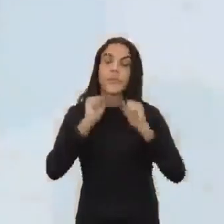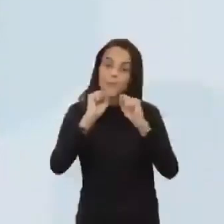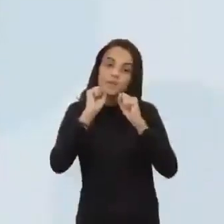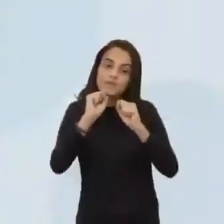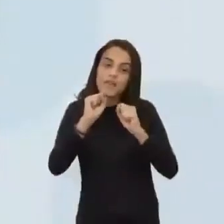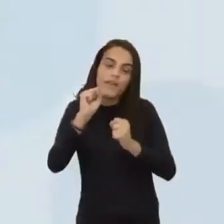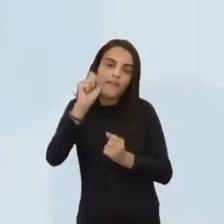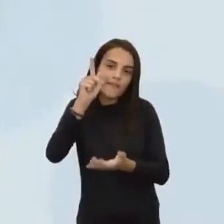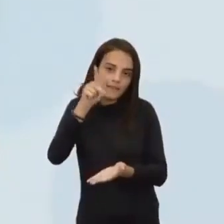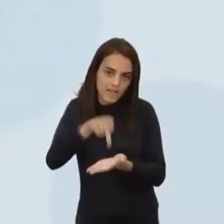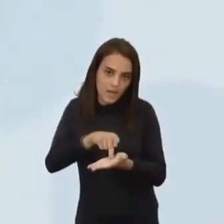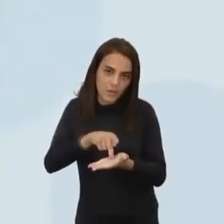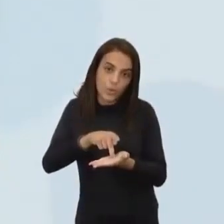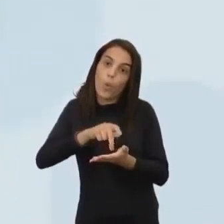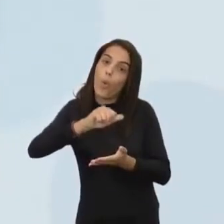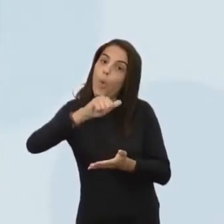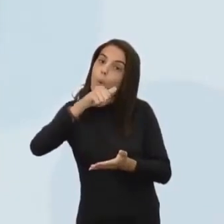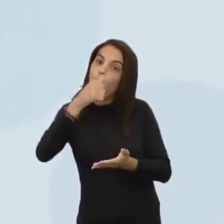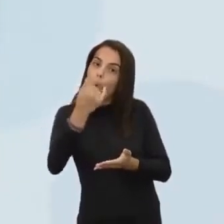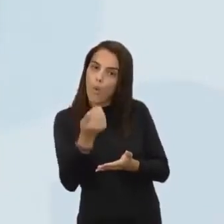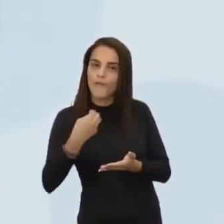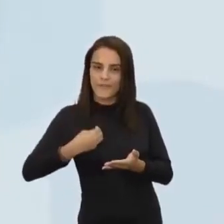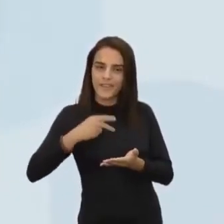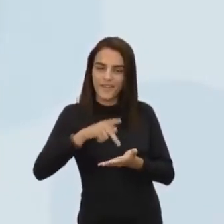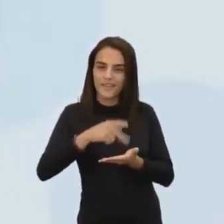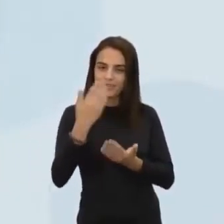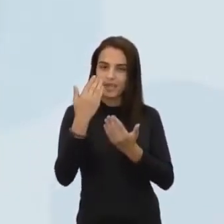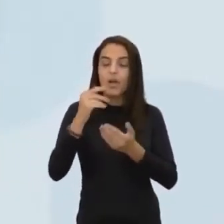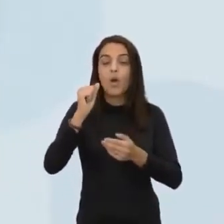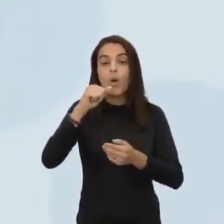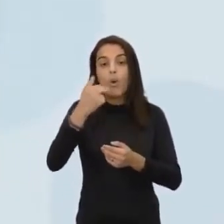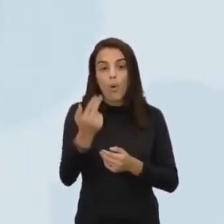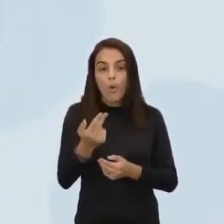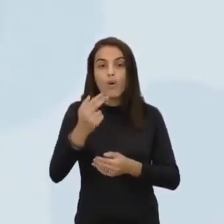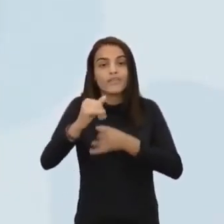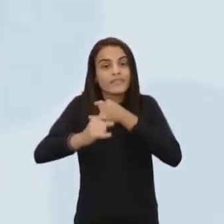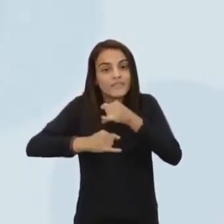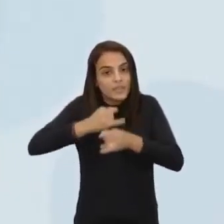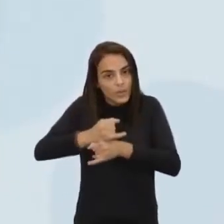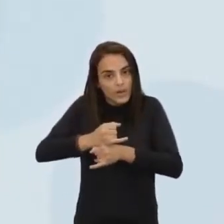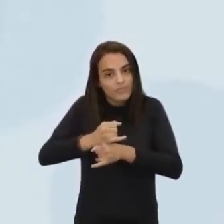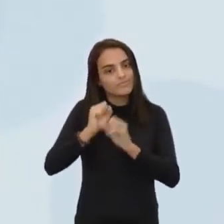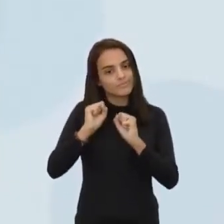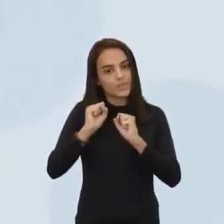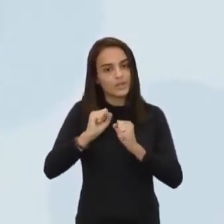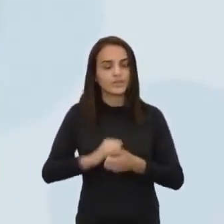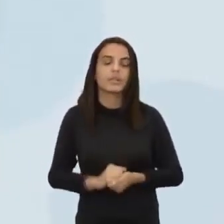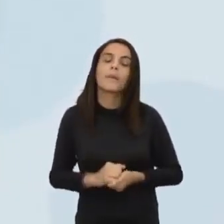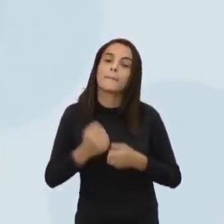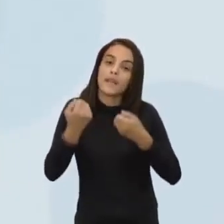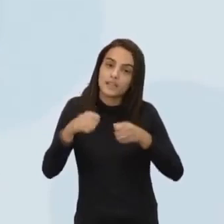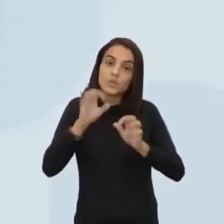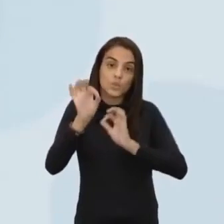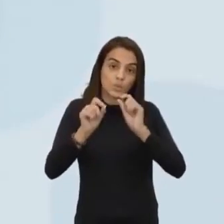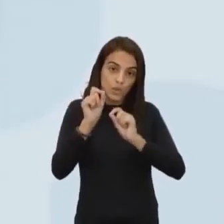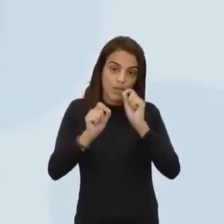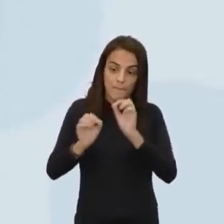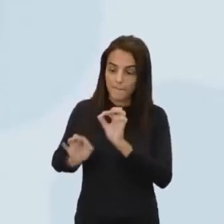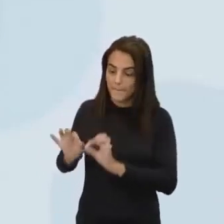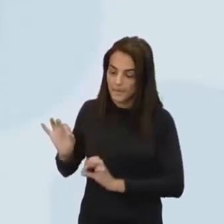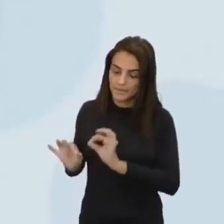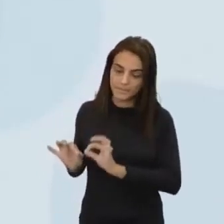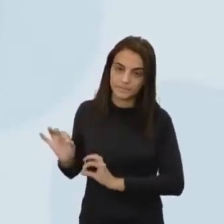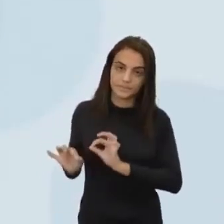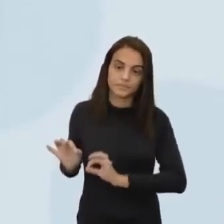real, pode ser virtual. Pode ser, a gente precisa fazer um planejamento. Aí, por